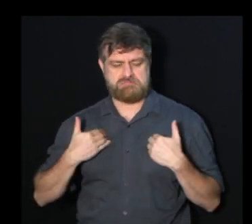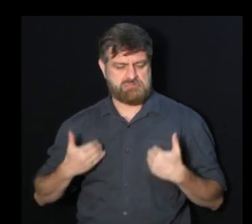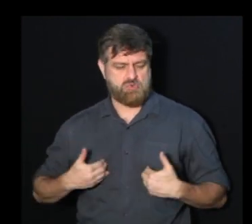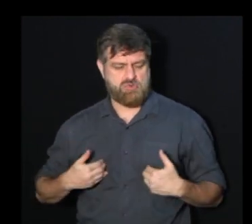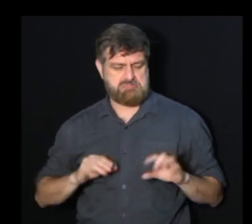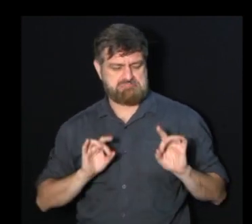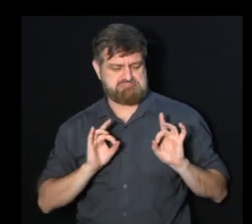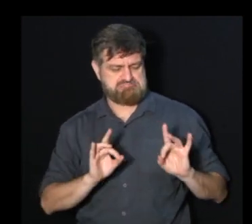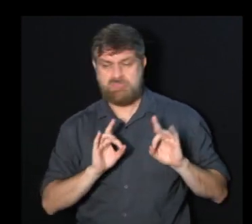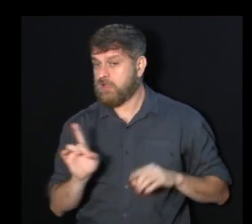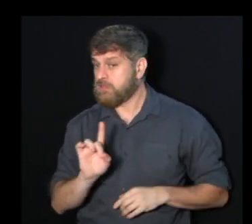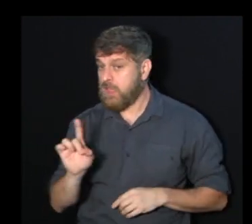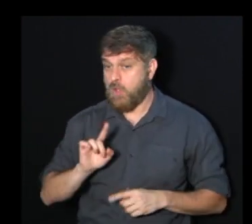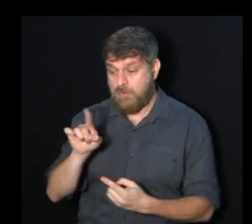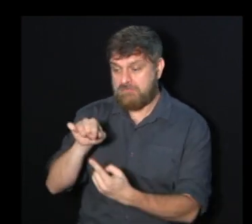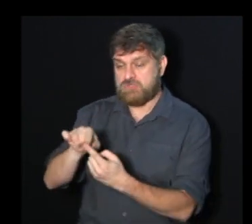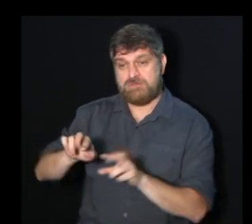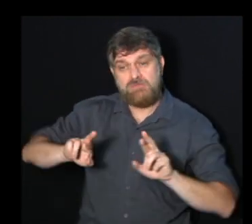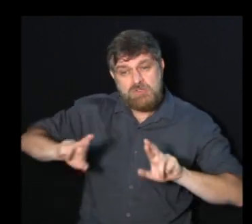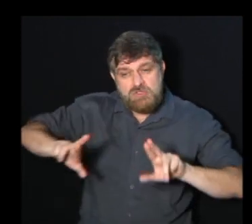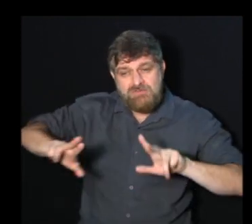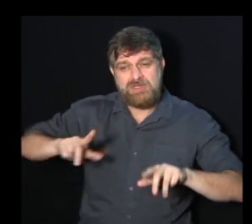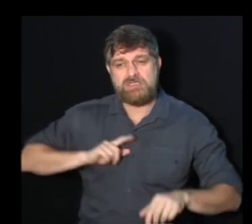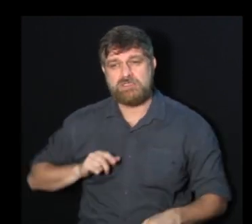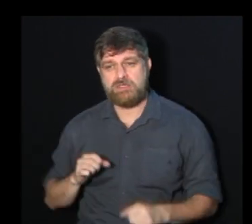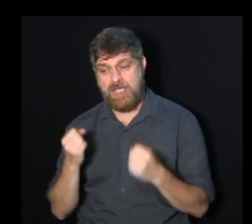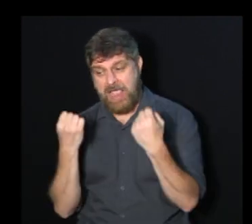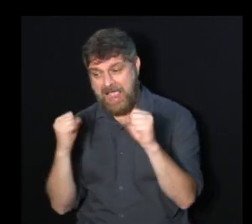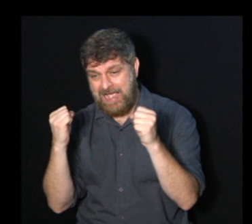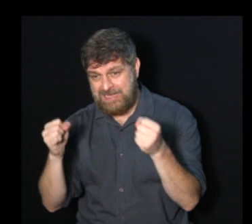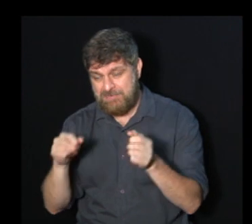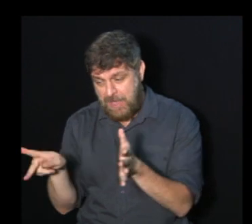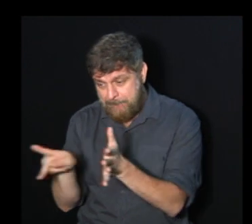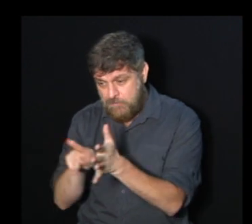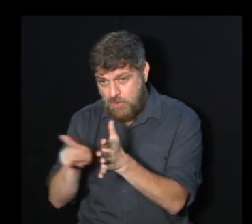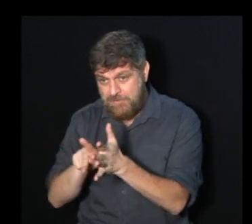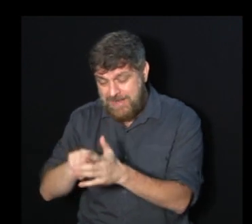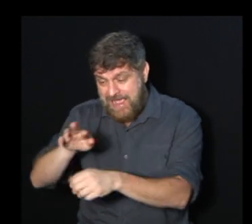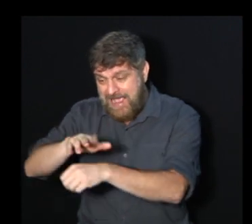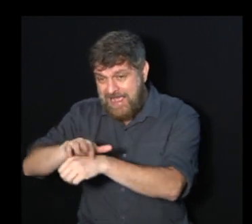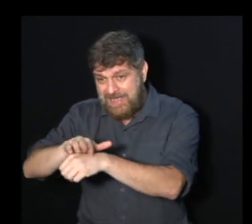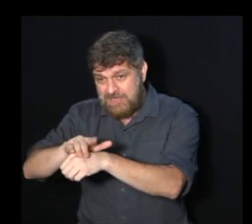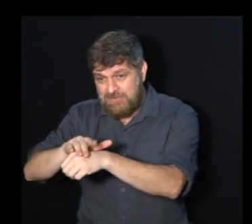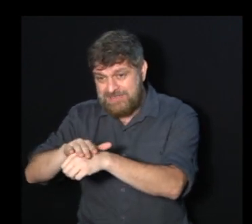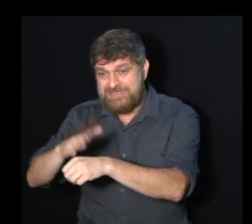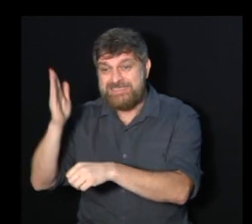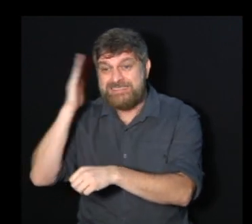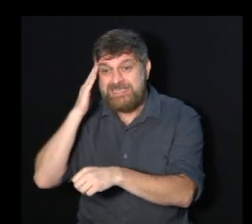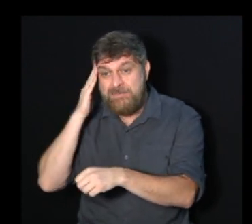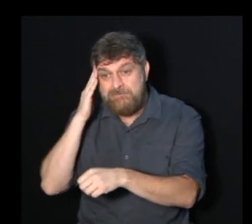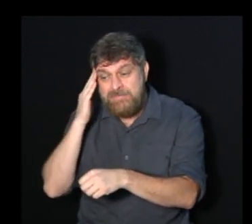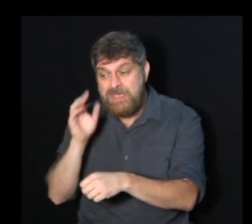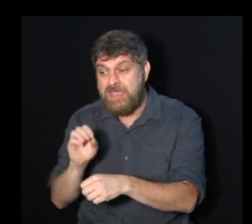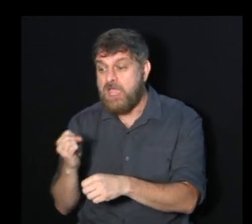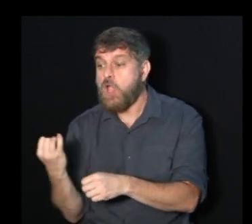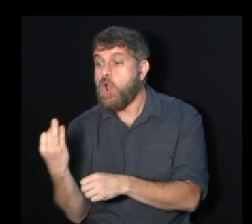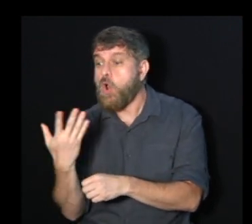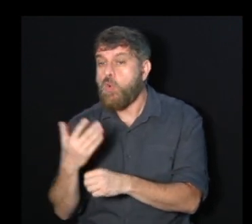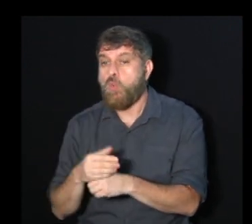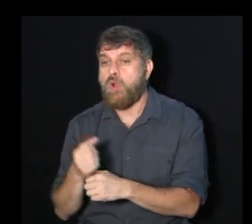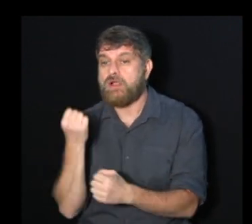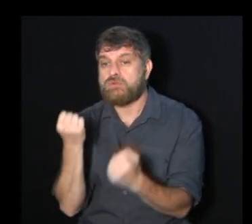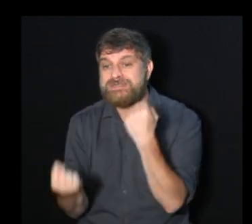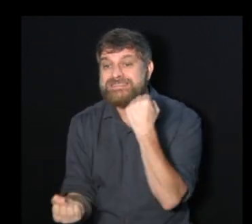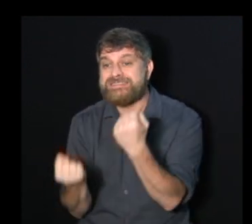faz, então, na verdade, academia própria para a patologia, com ângulos específicos, com um tipo